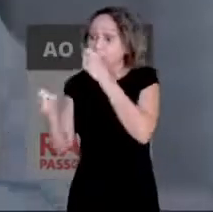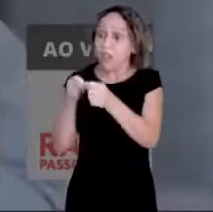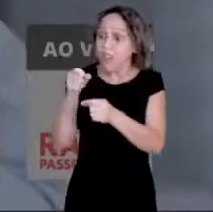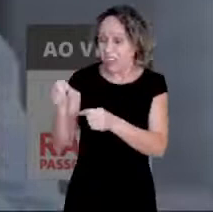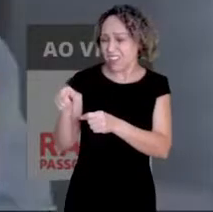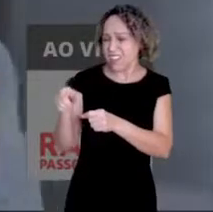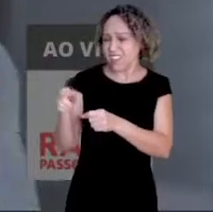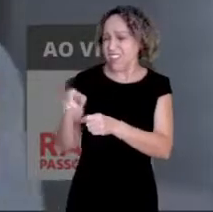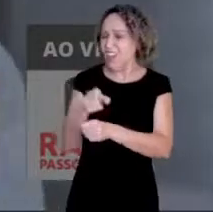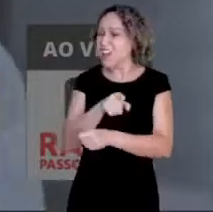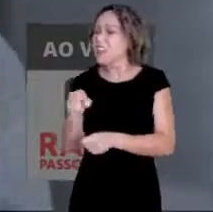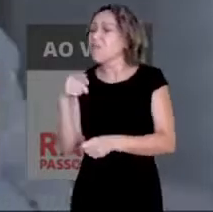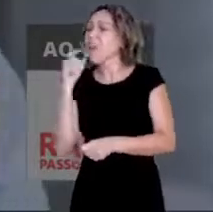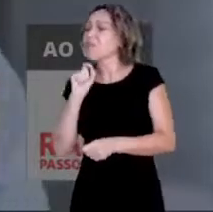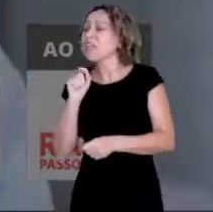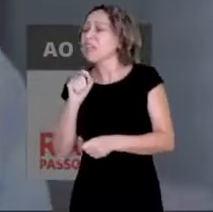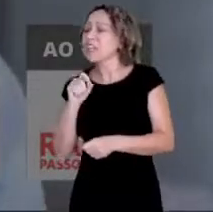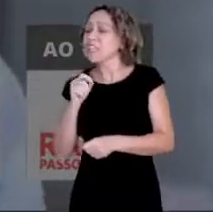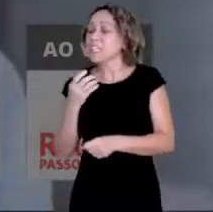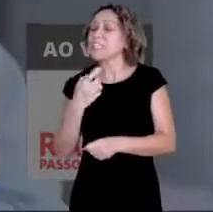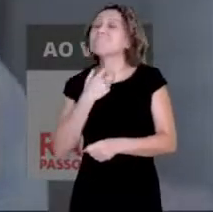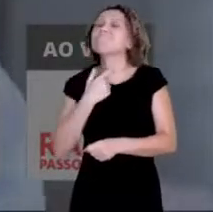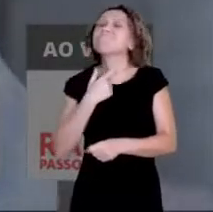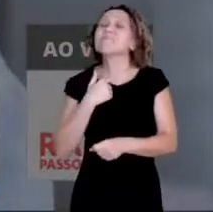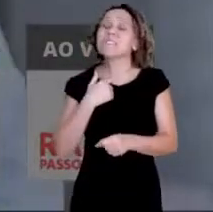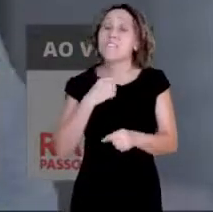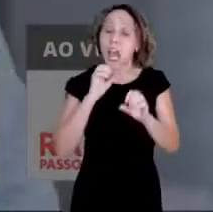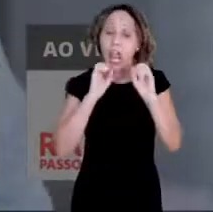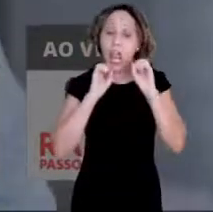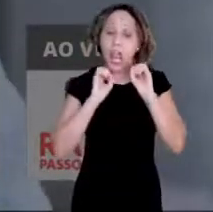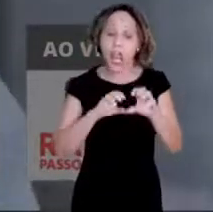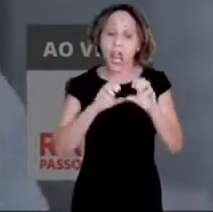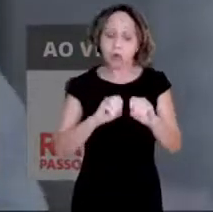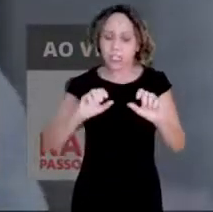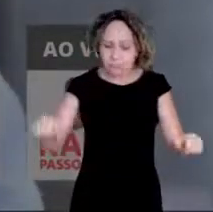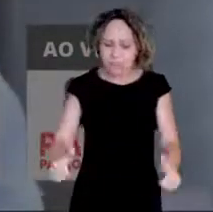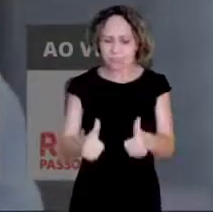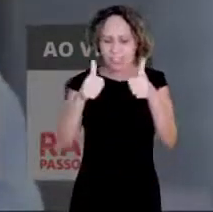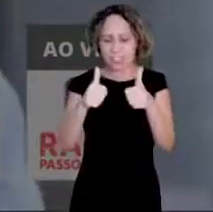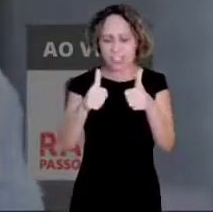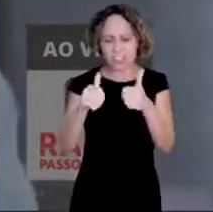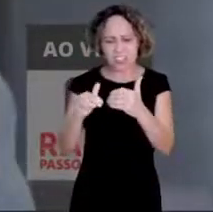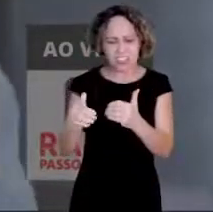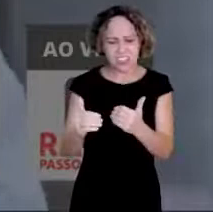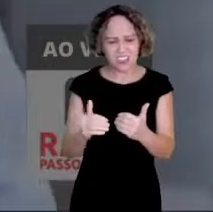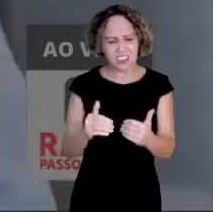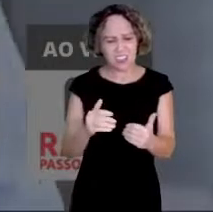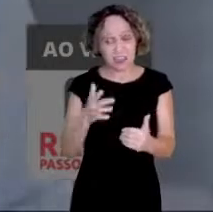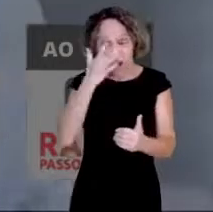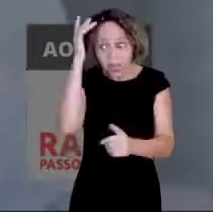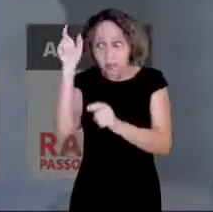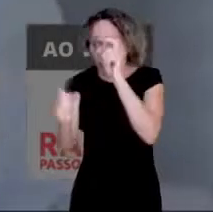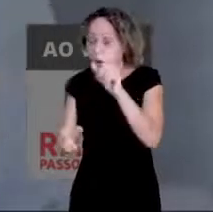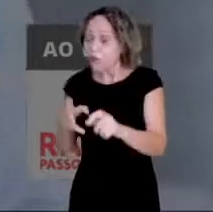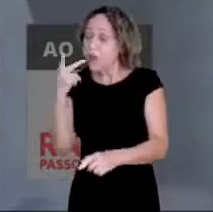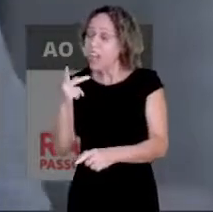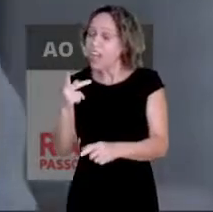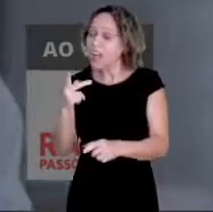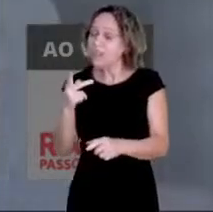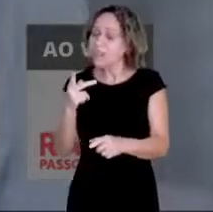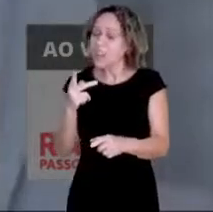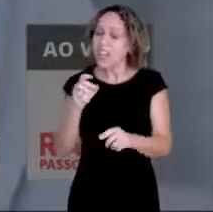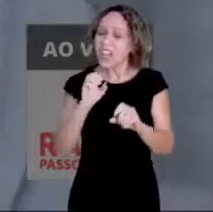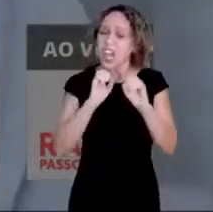executar todo o dinheiro que estava disponibilizado para a Ciência e Tecnologia, porque na minha cabeça não tem outro